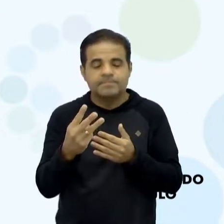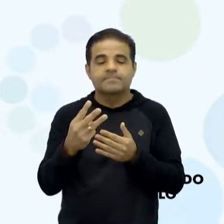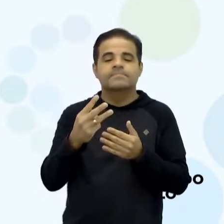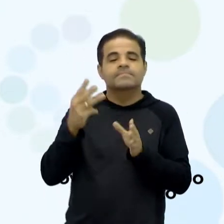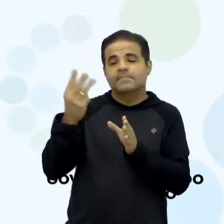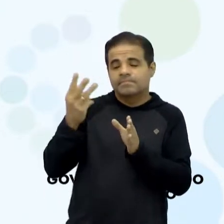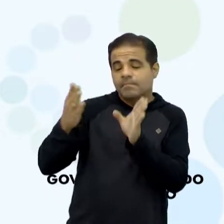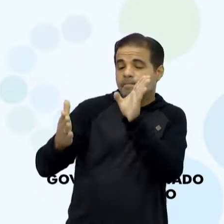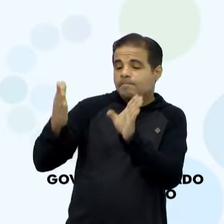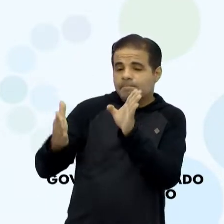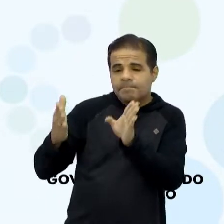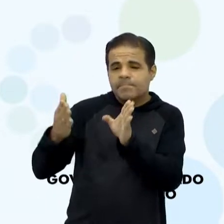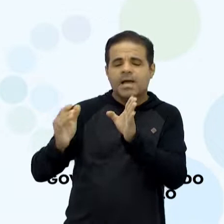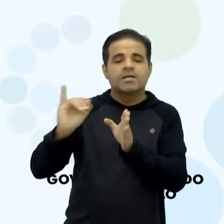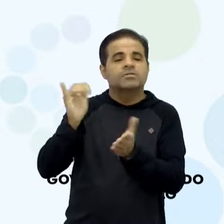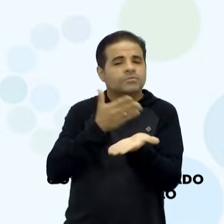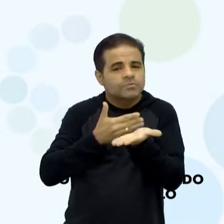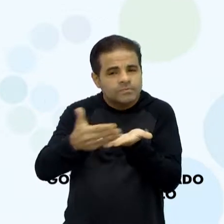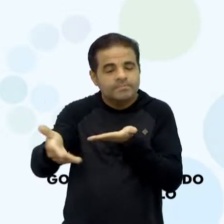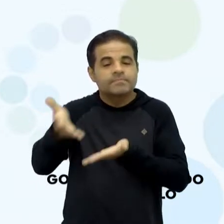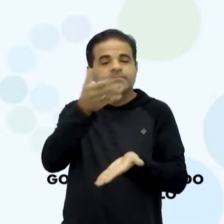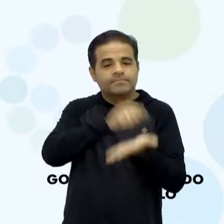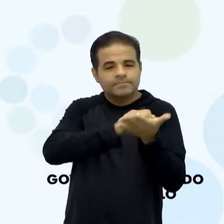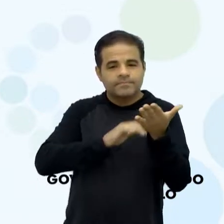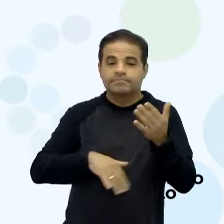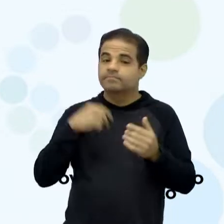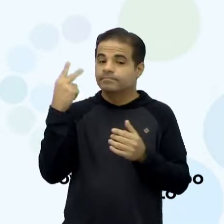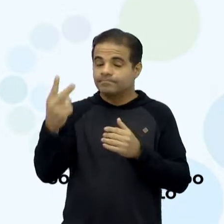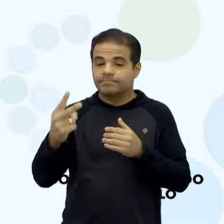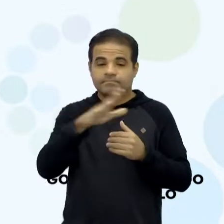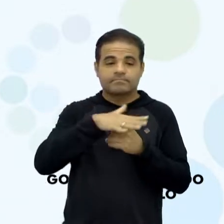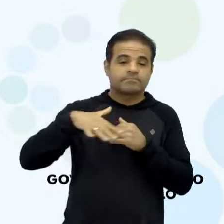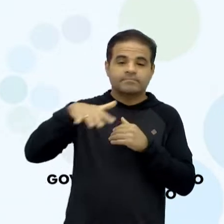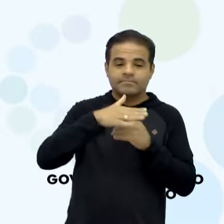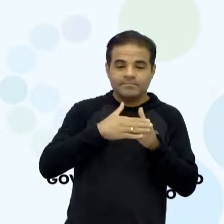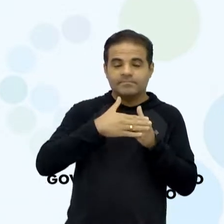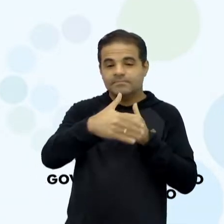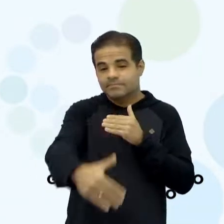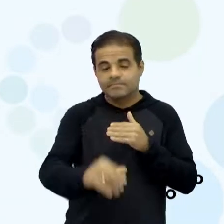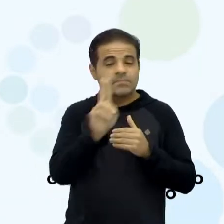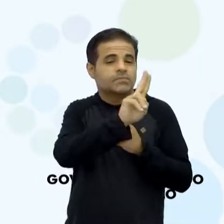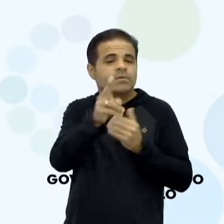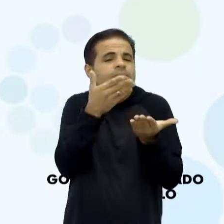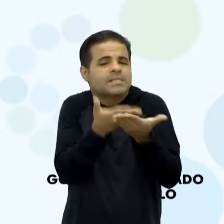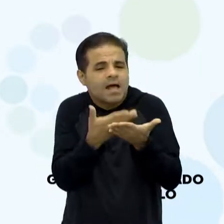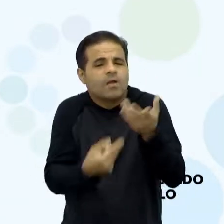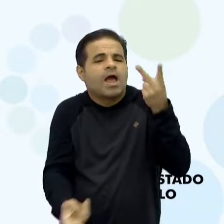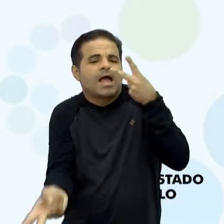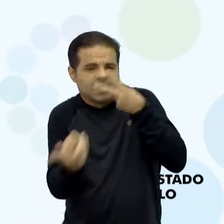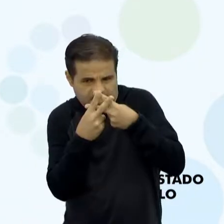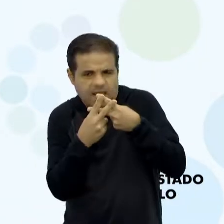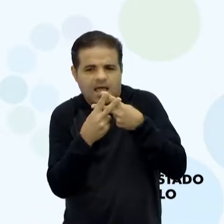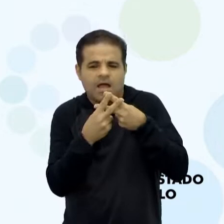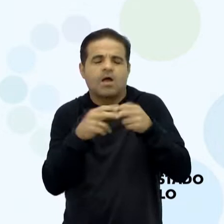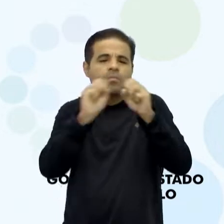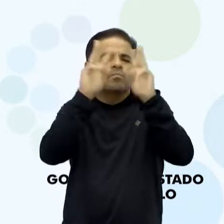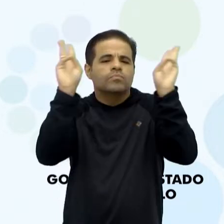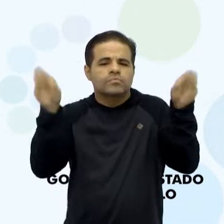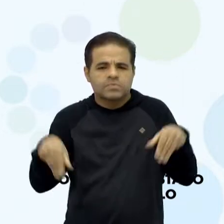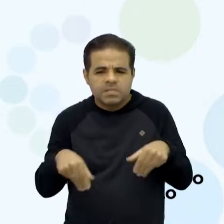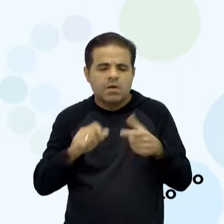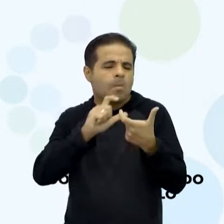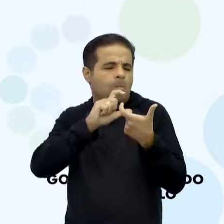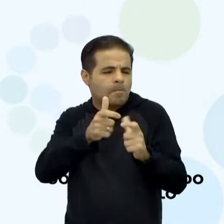terceira parte da nossa introdução dessa atividade número 2. E o nome da nossa aula é Museu do